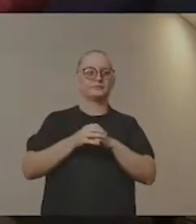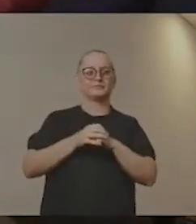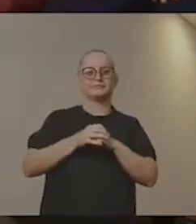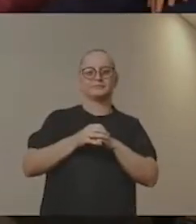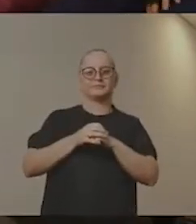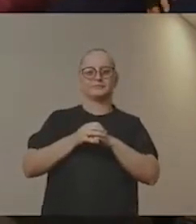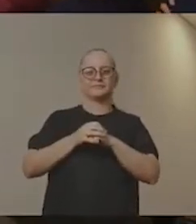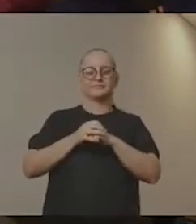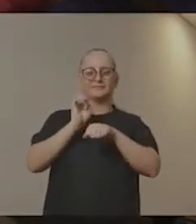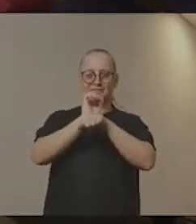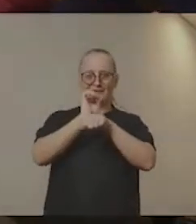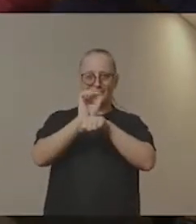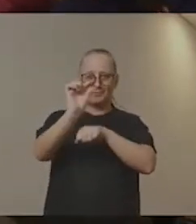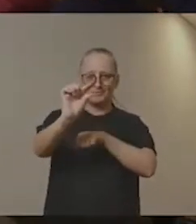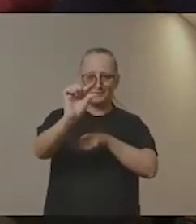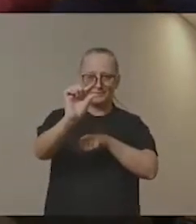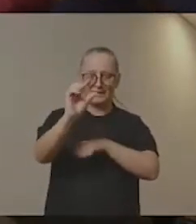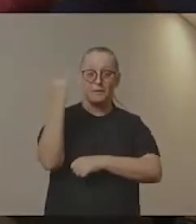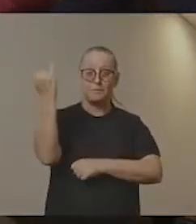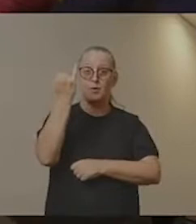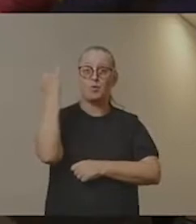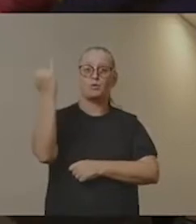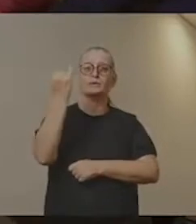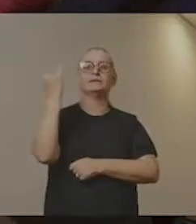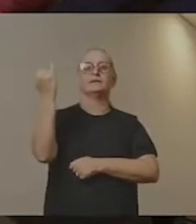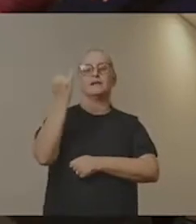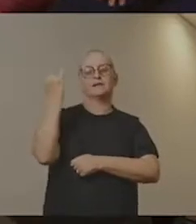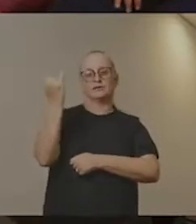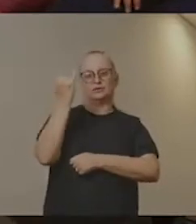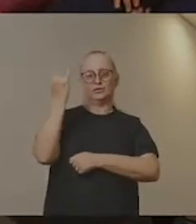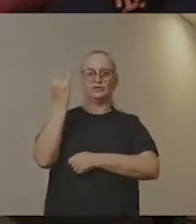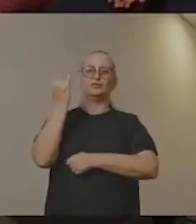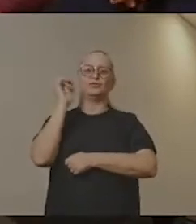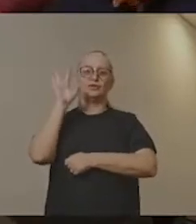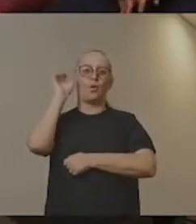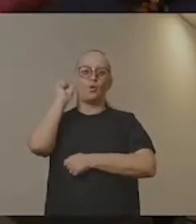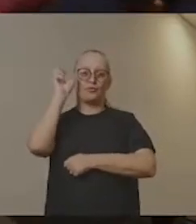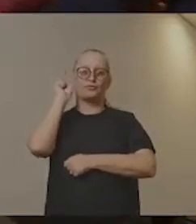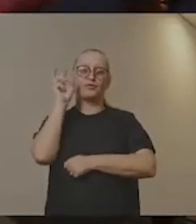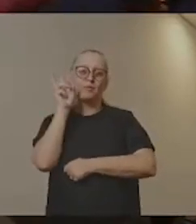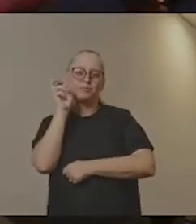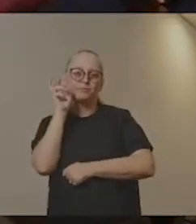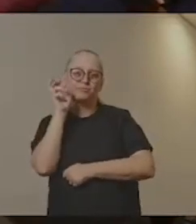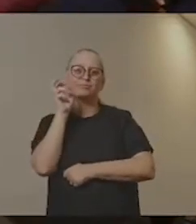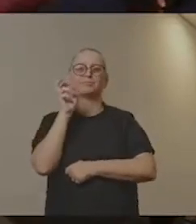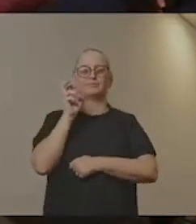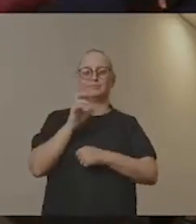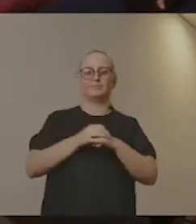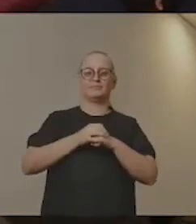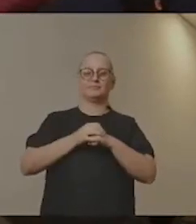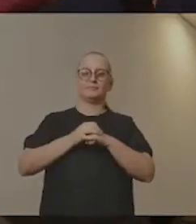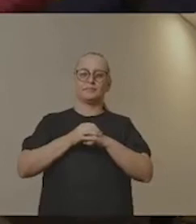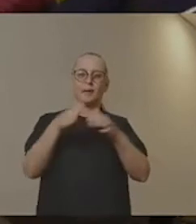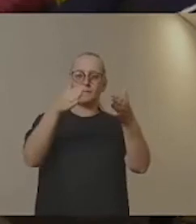que é importante a gente dar uma escuta qualificada para os estudantes que estão aqui. Então, eu pediria, por favor, que isso